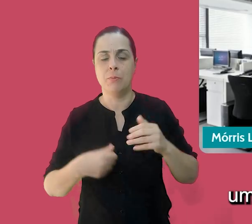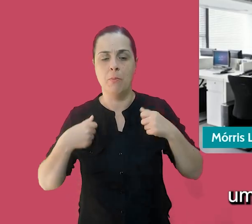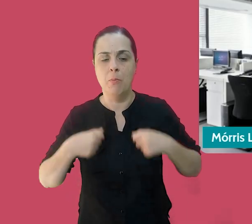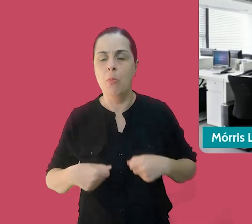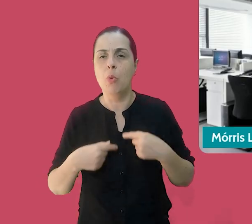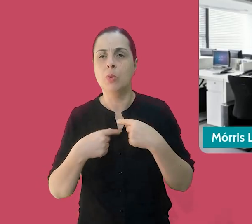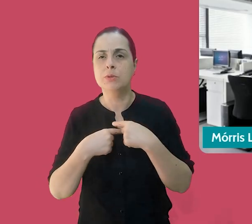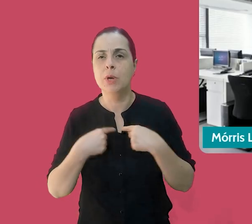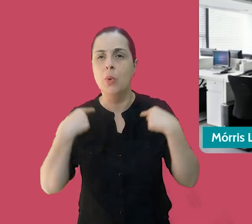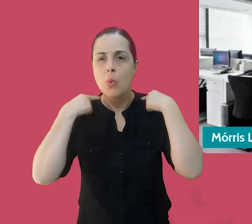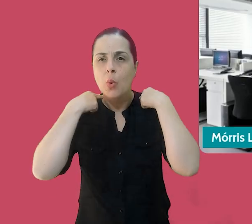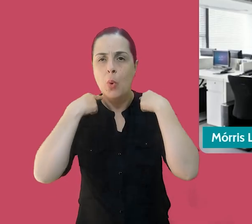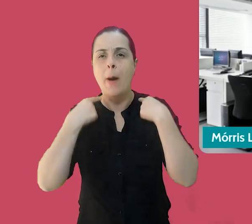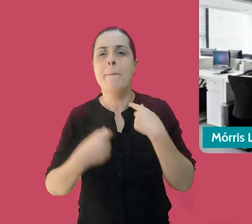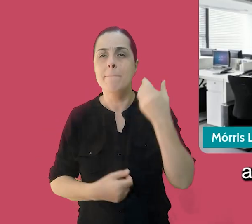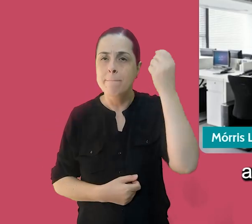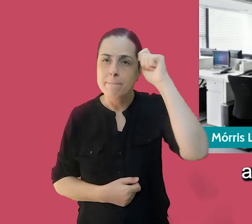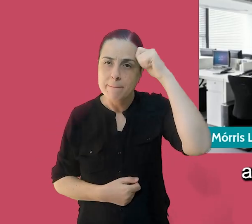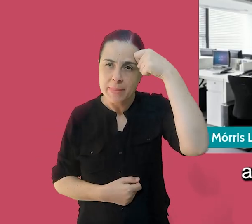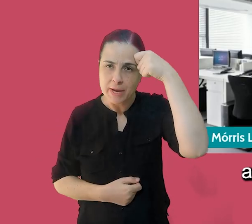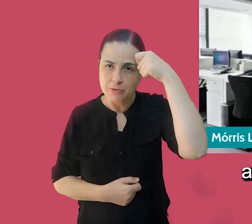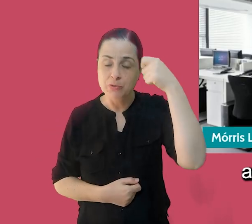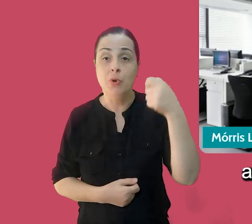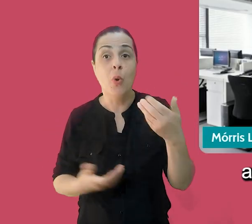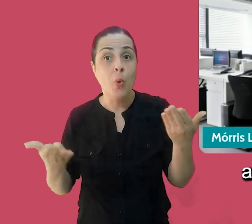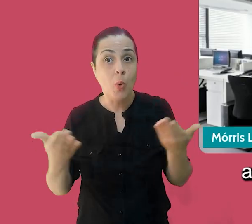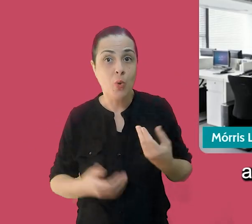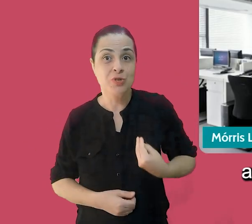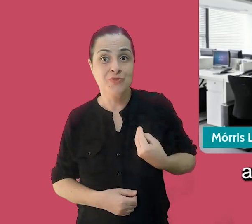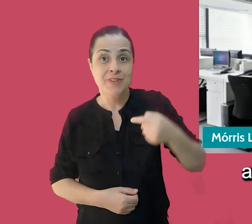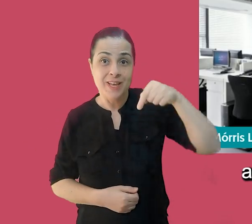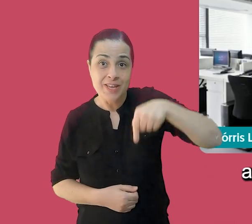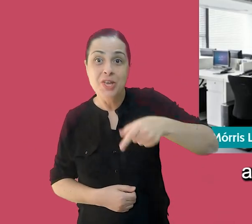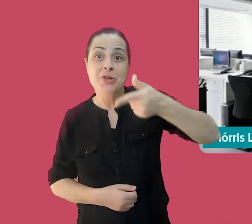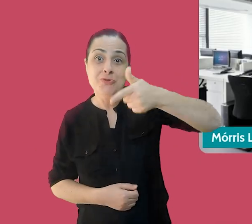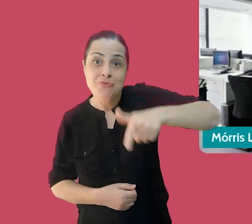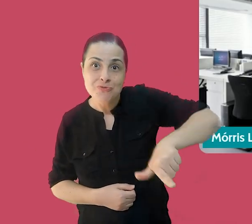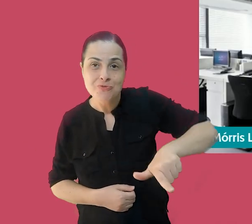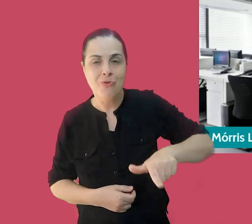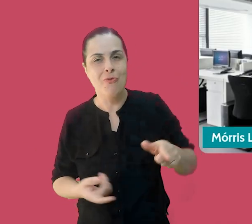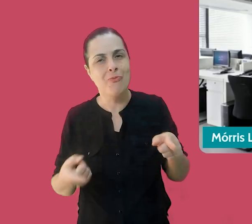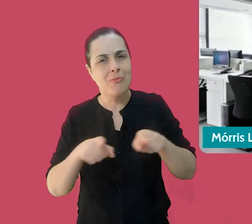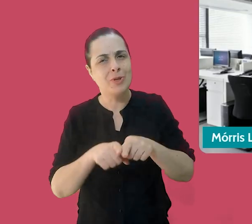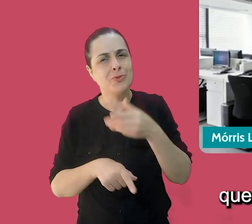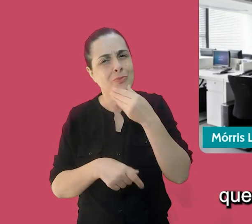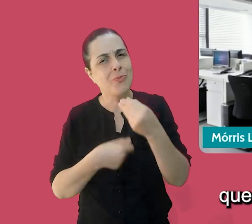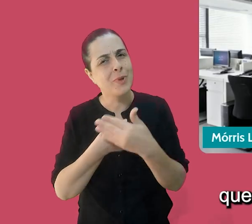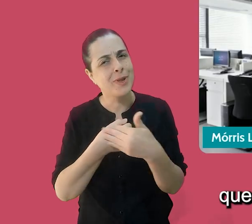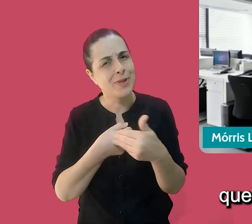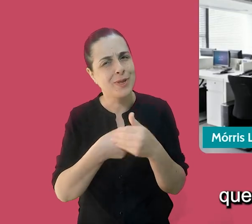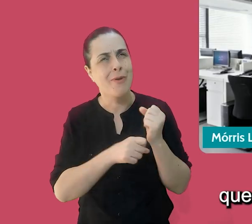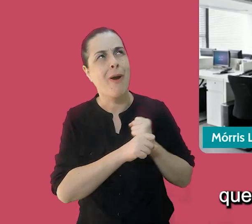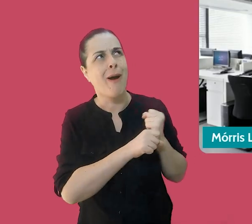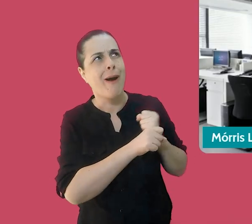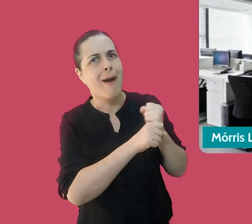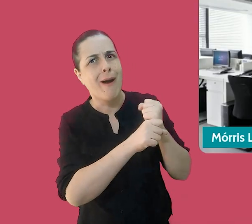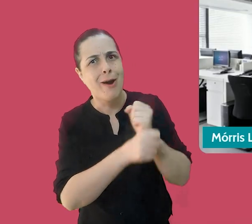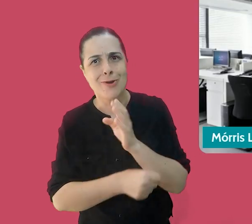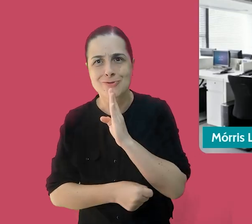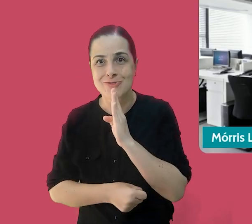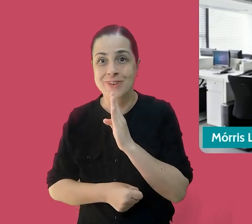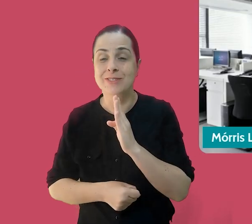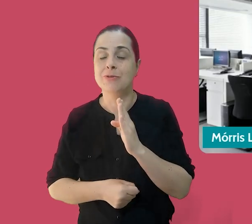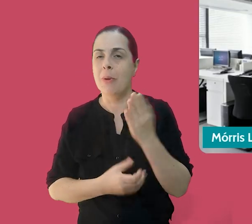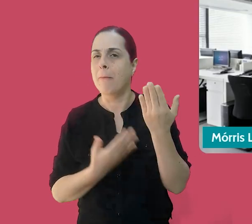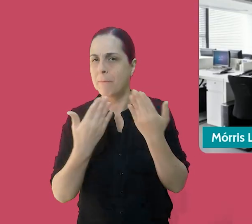E hoje a gente recebe novamente um grande parceiro muito querido, que eu conheço há muitos anos, mas a